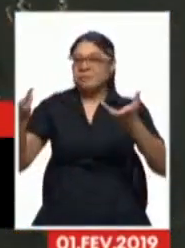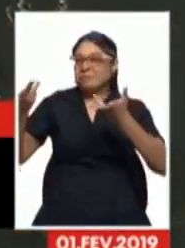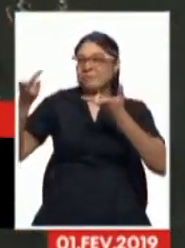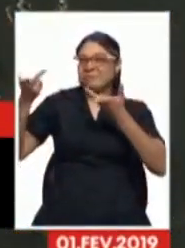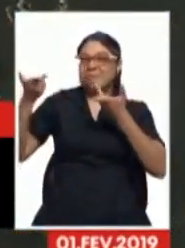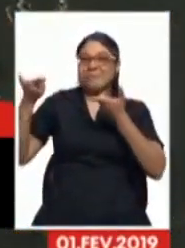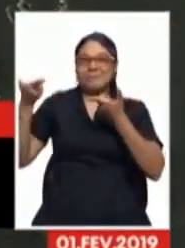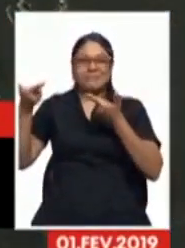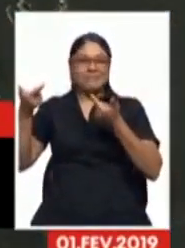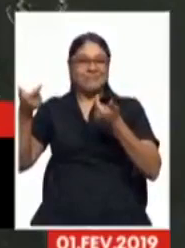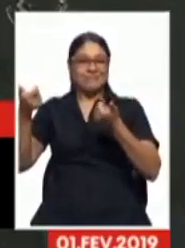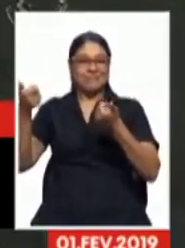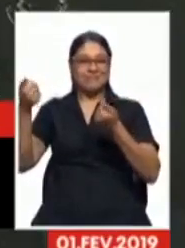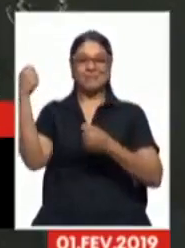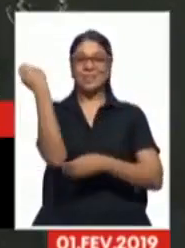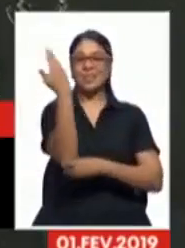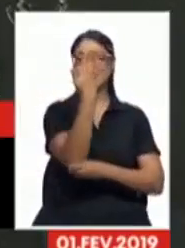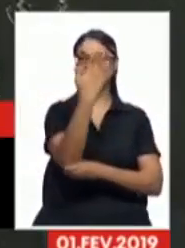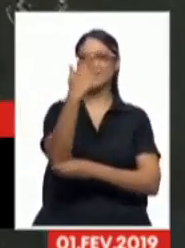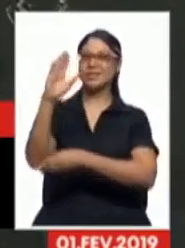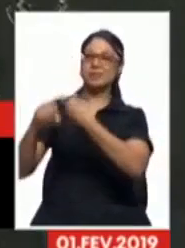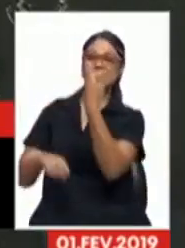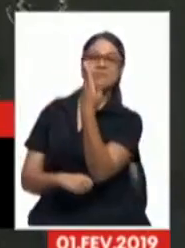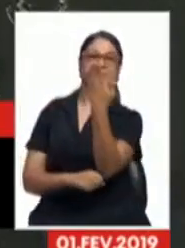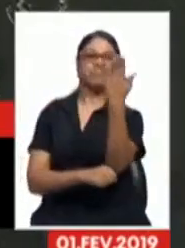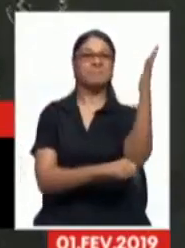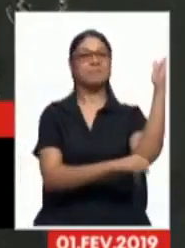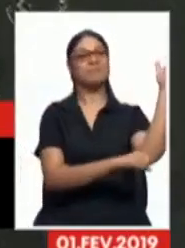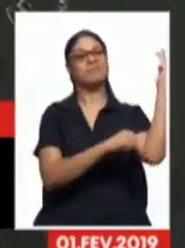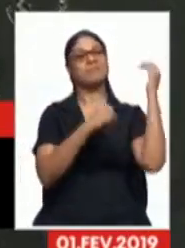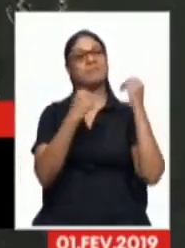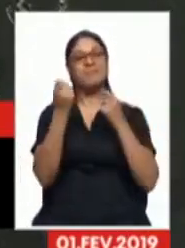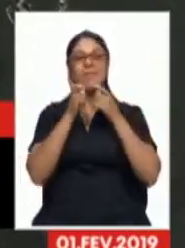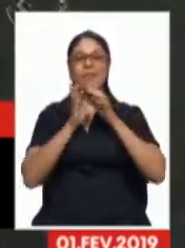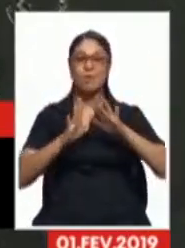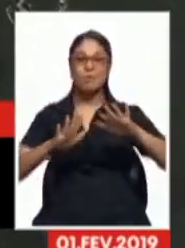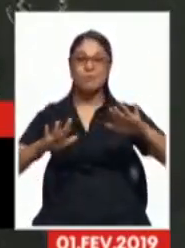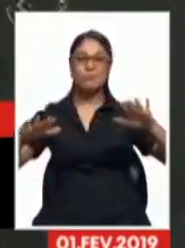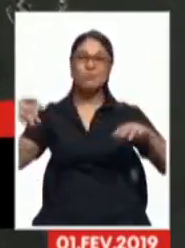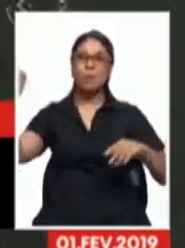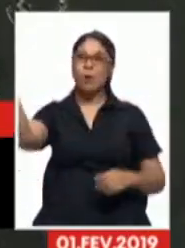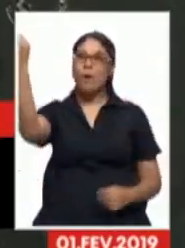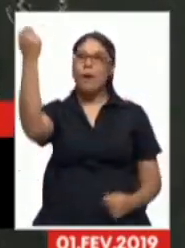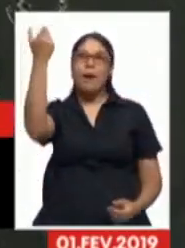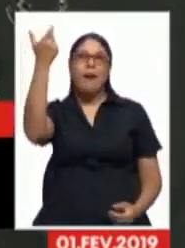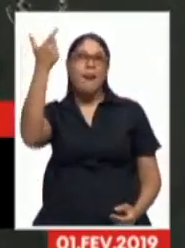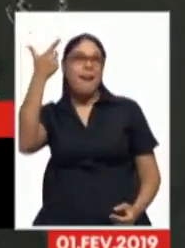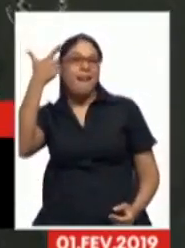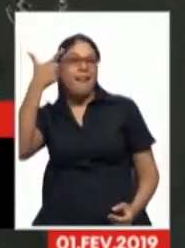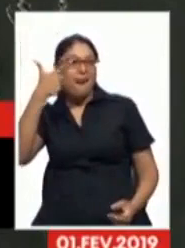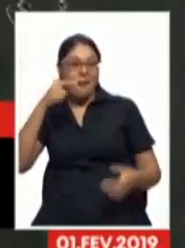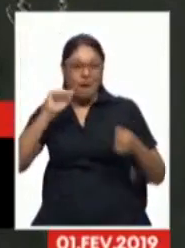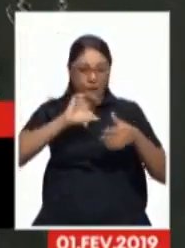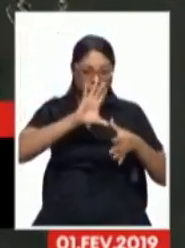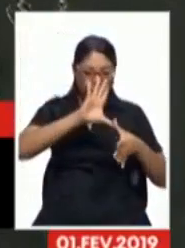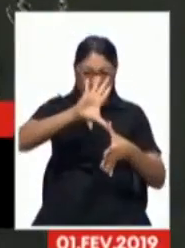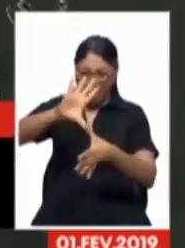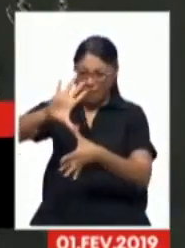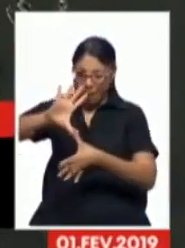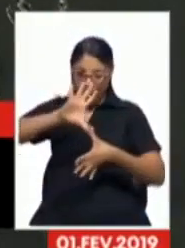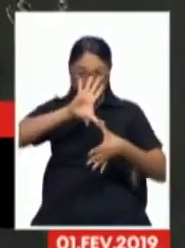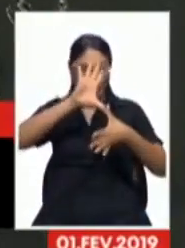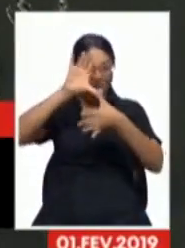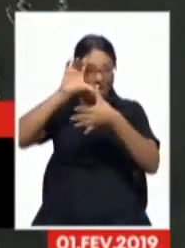Imenso esplêndido, ao som do mar da luz do céu profundo, futuras obras